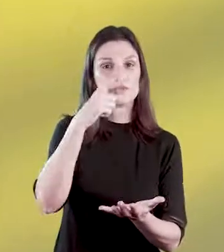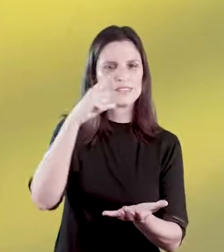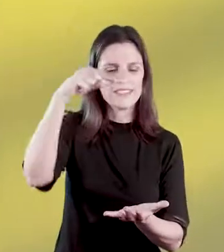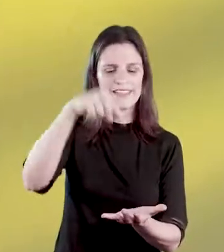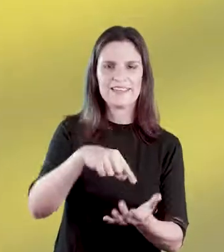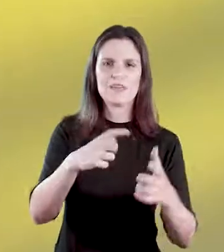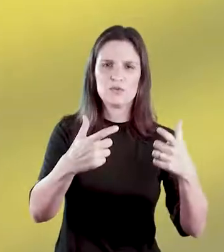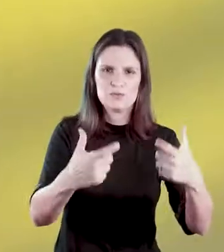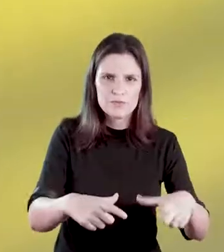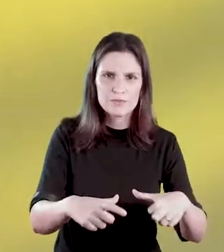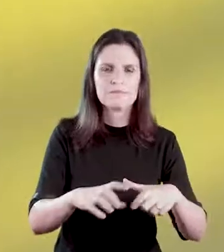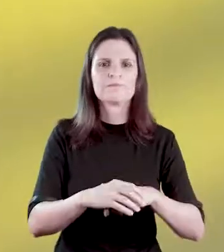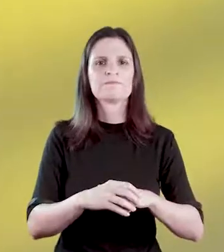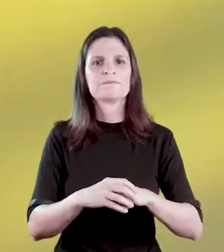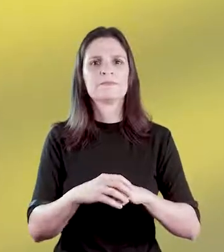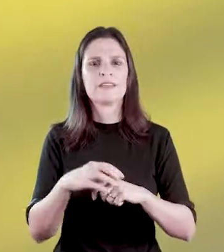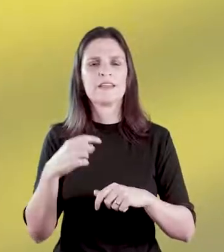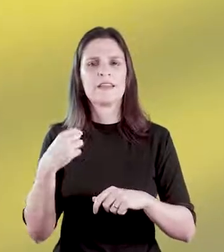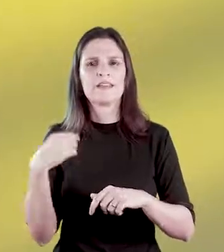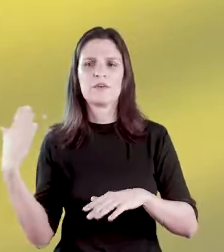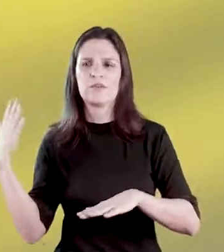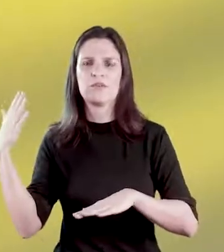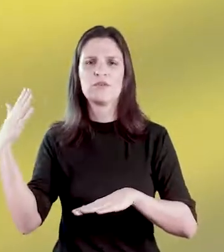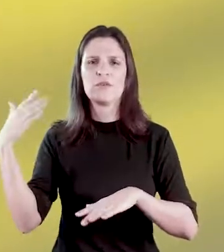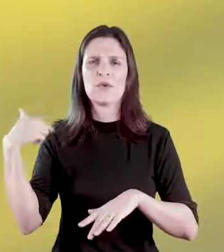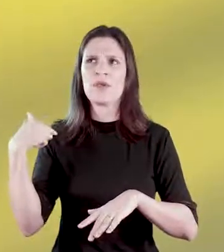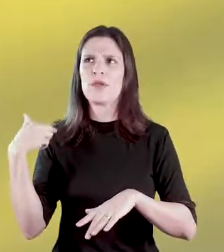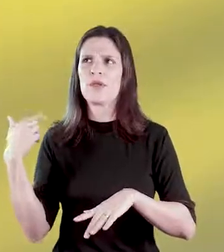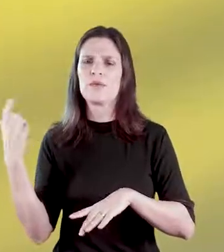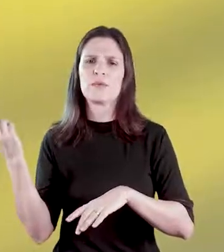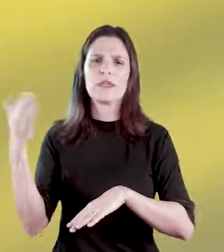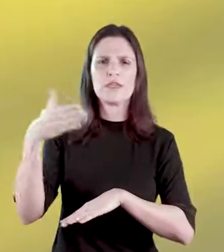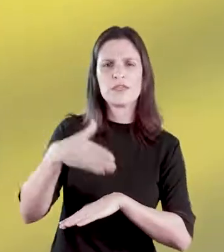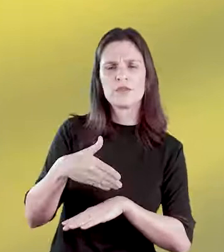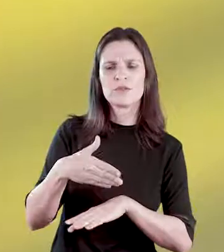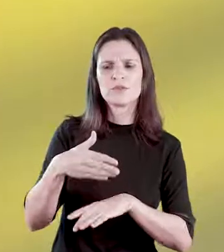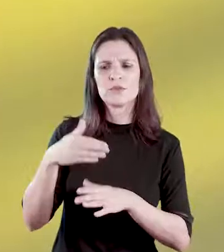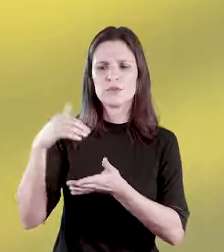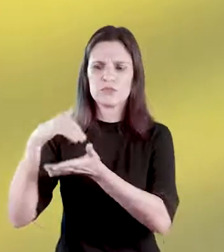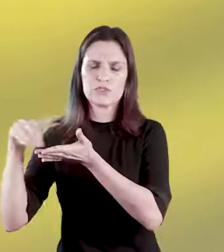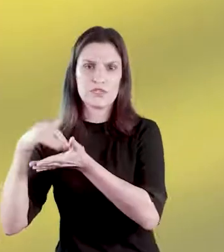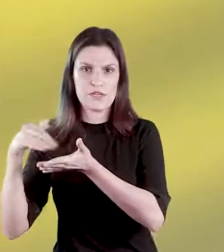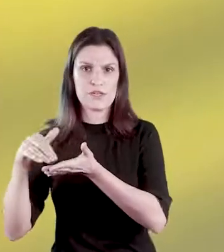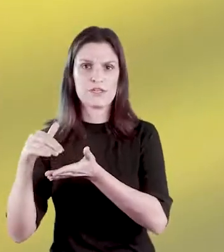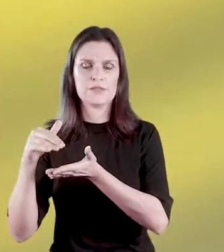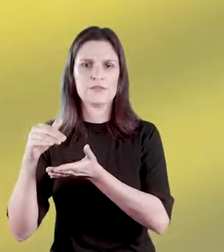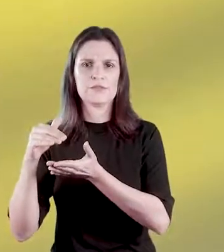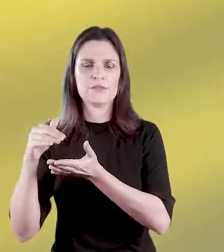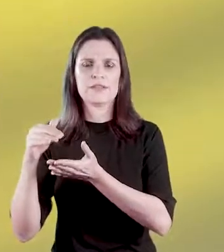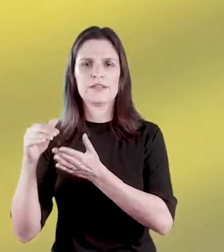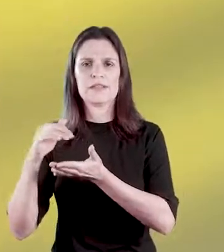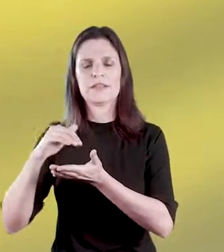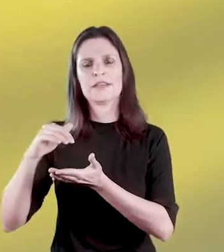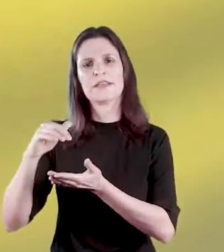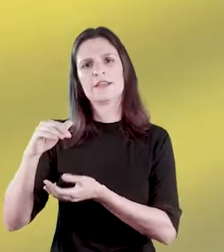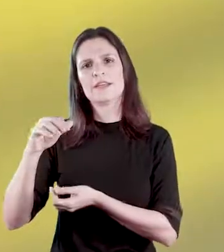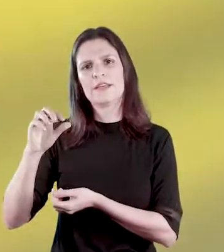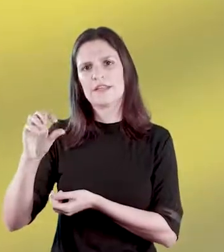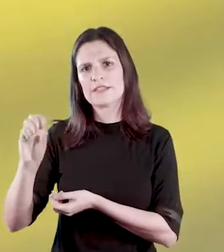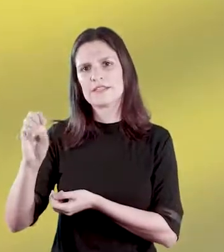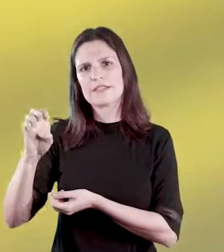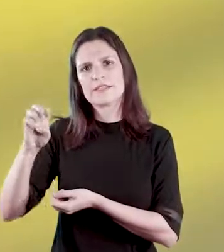e o tava vindo do setor de obras como eu te coloquei eu fiquei 35 anos acima dor